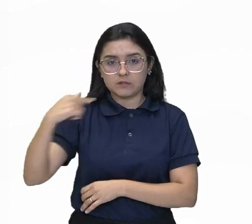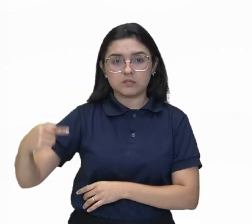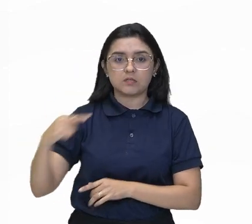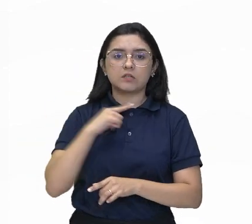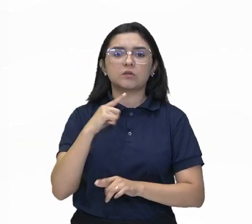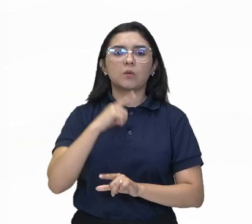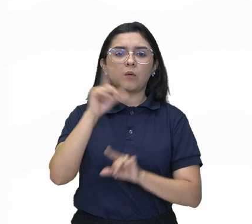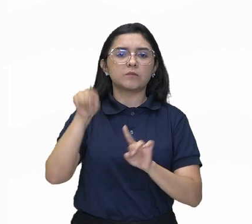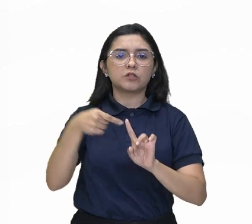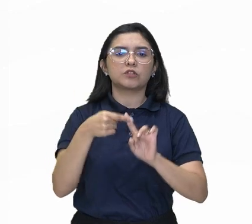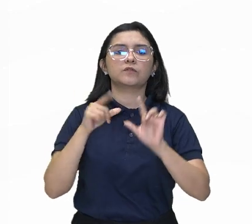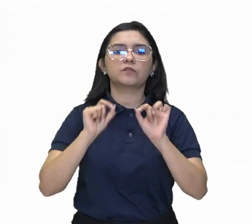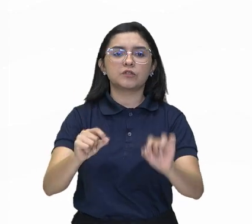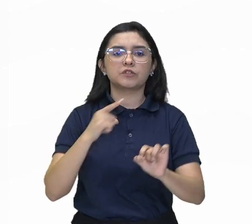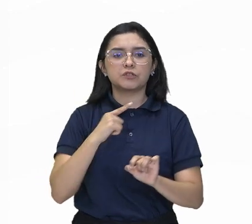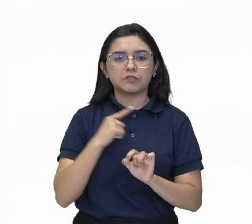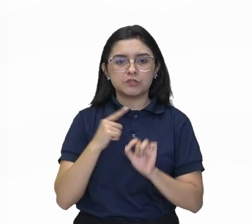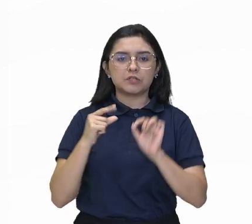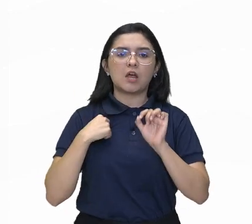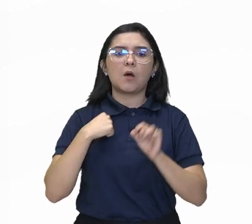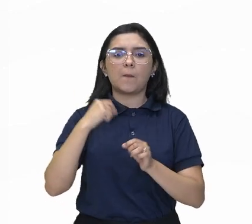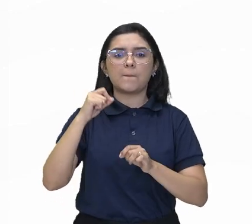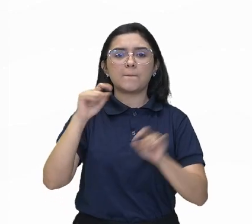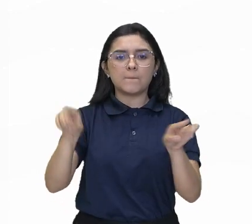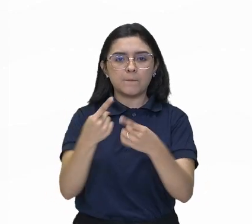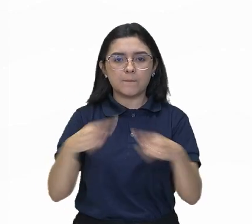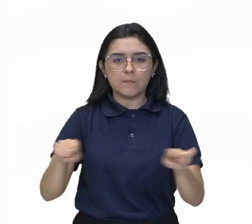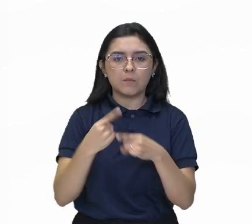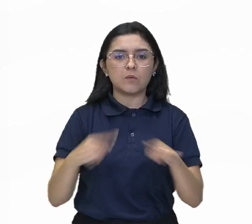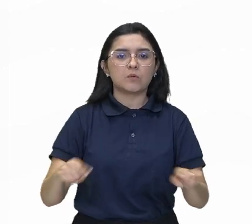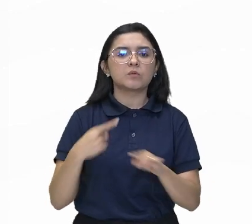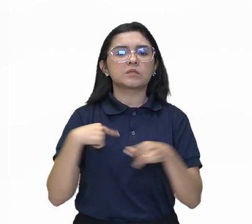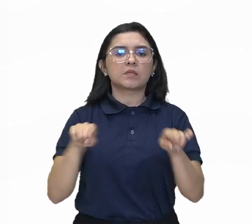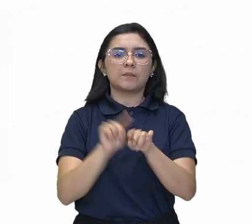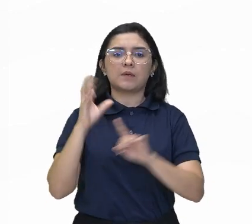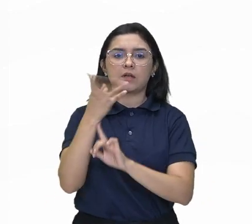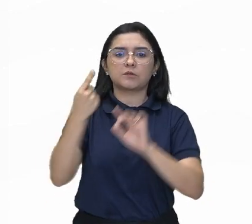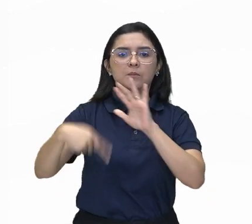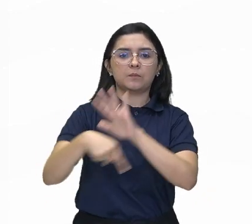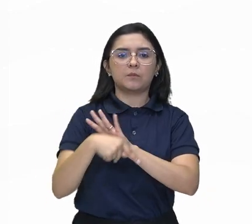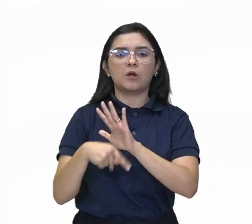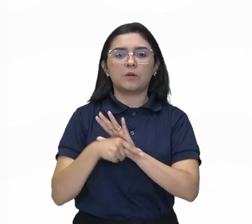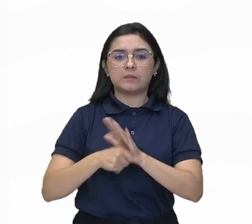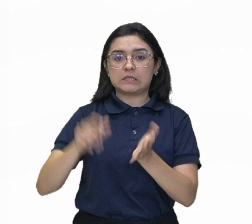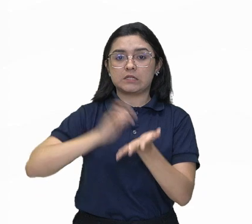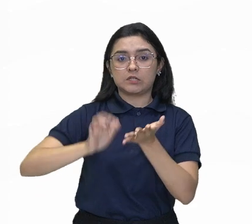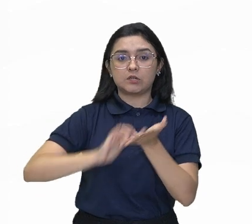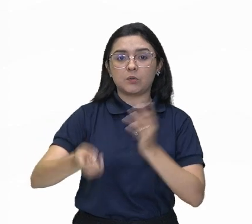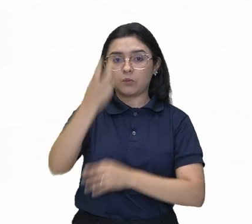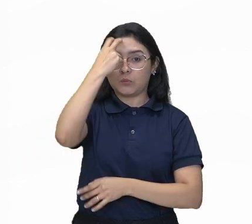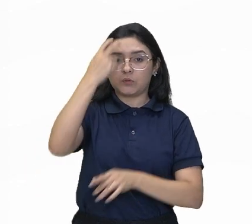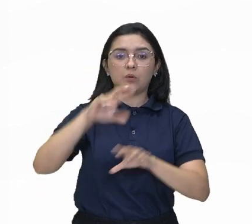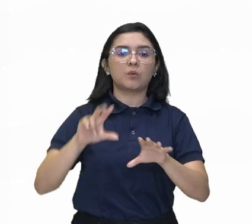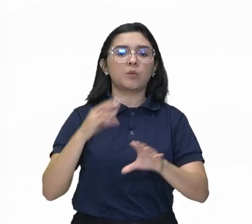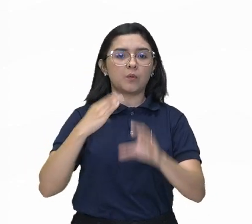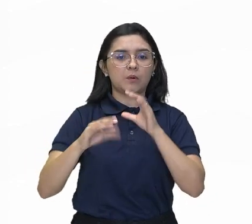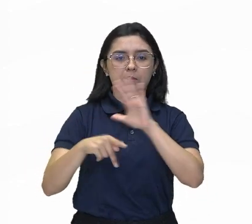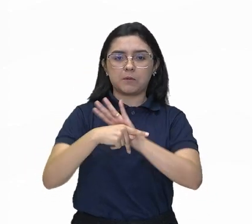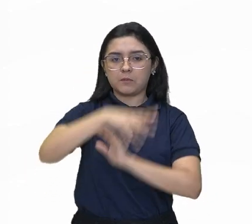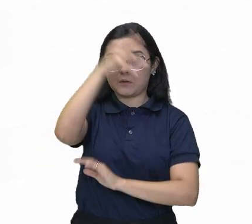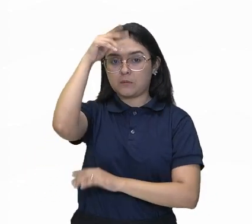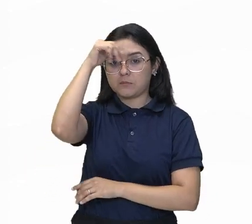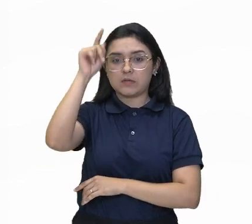1997 para atender ao programa de música erudita e arte da Secretaria de Cultura. O Coral do Amazonas